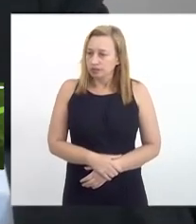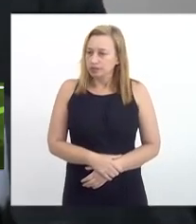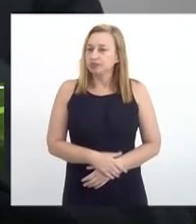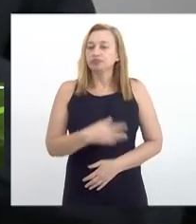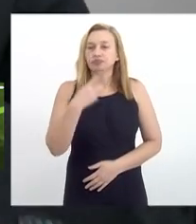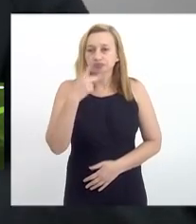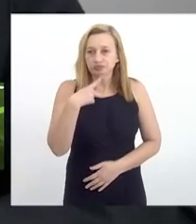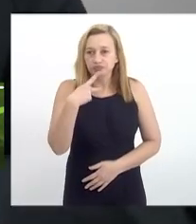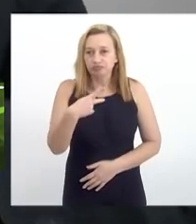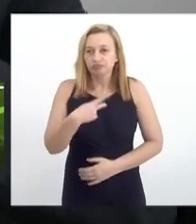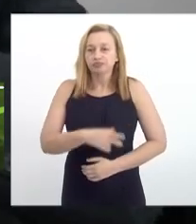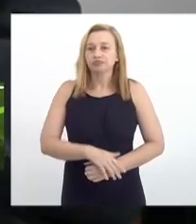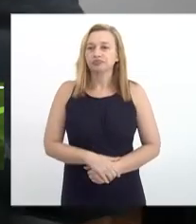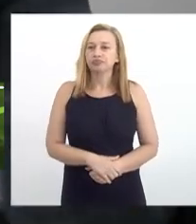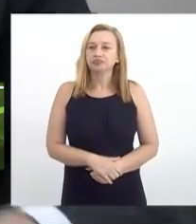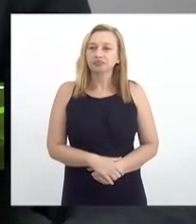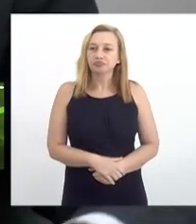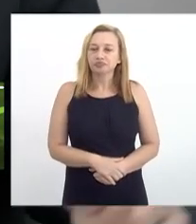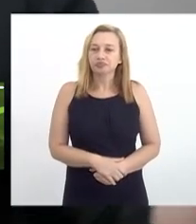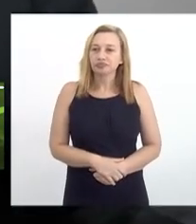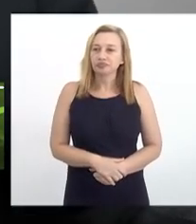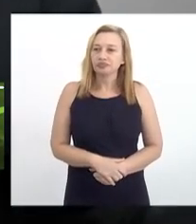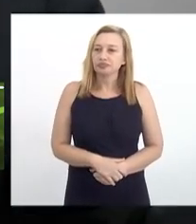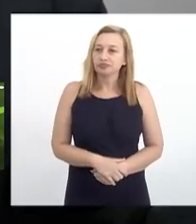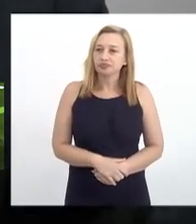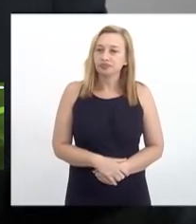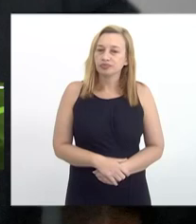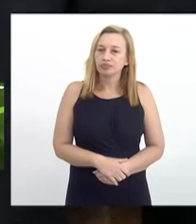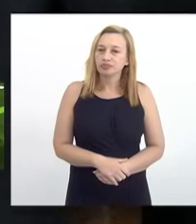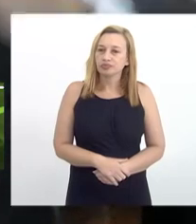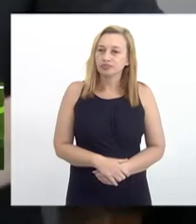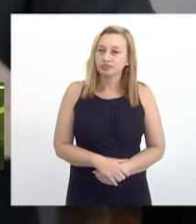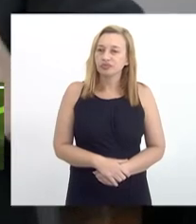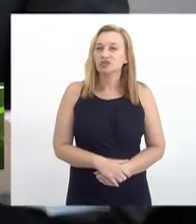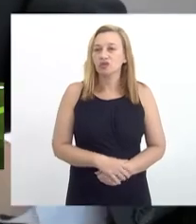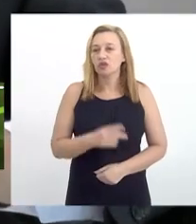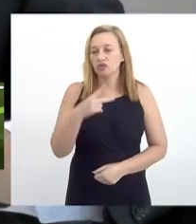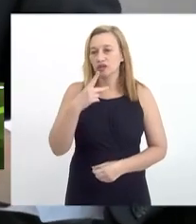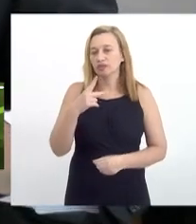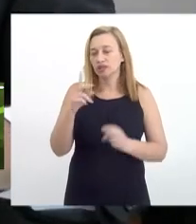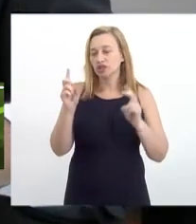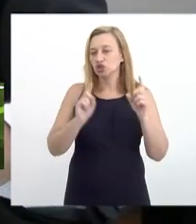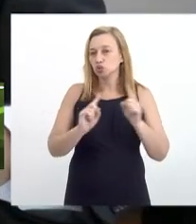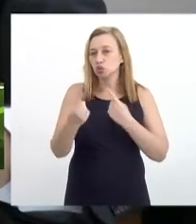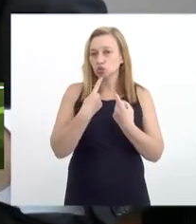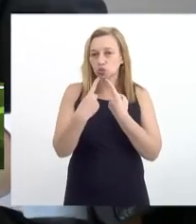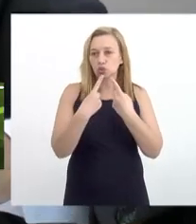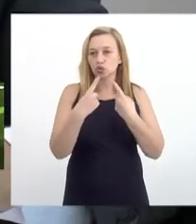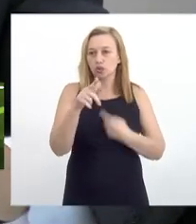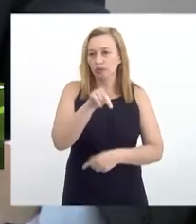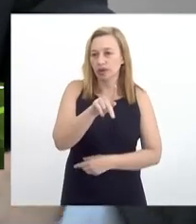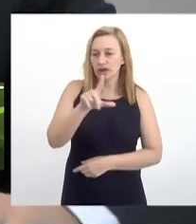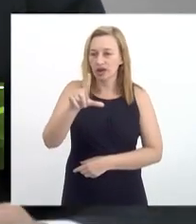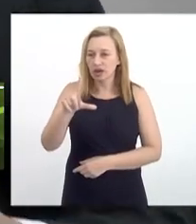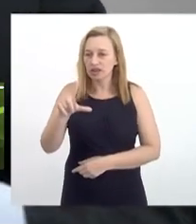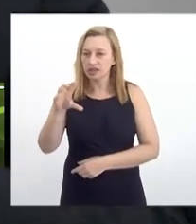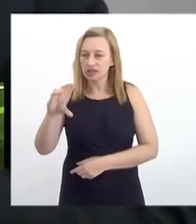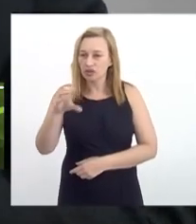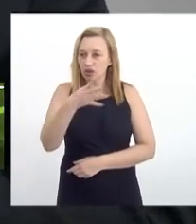mencionar o seguinte, que é que tem a ver com uma questão que eu vou trazer quando a gente discutir o PLC 48.